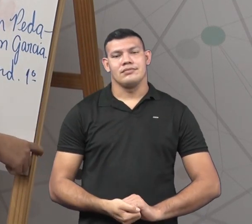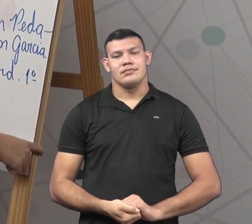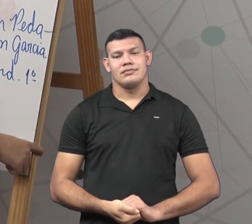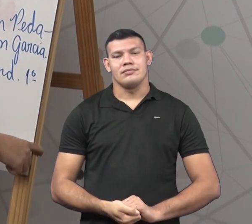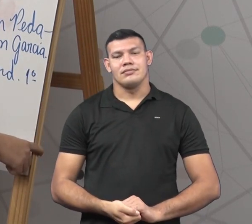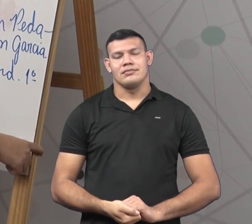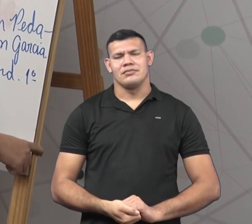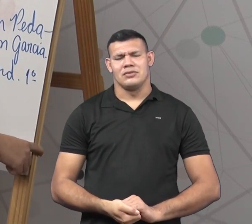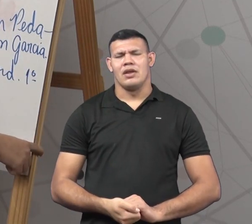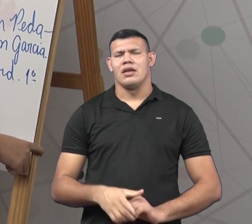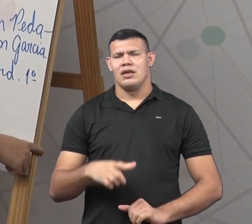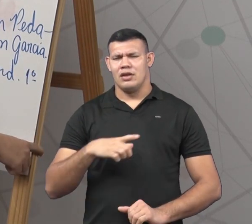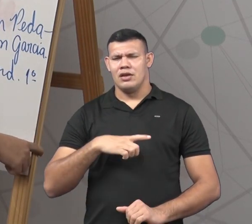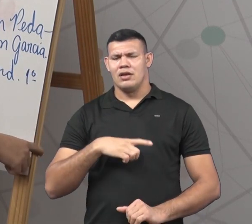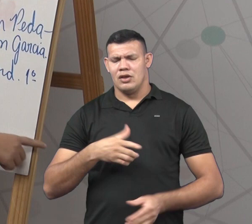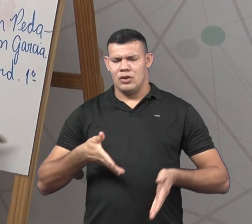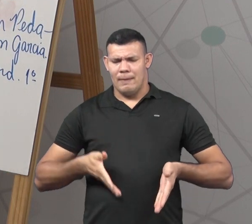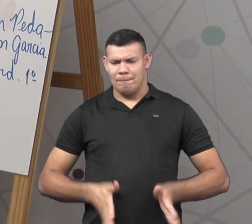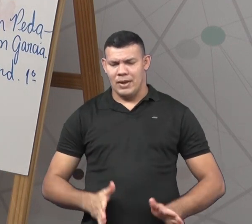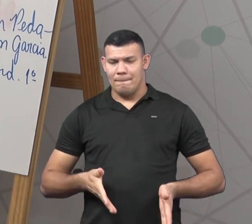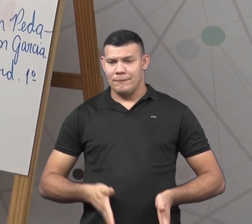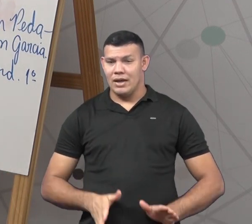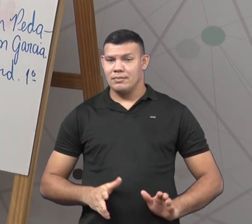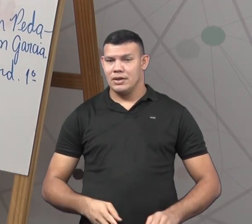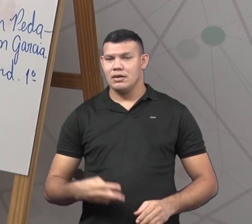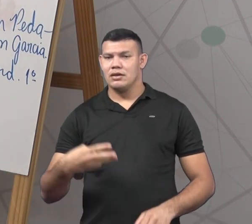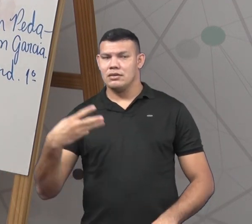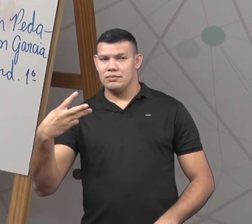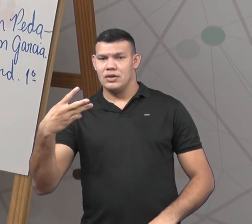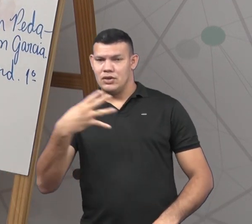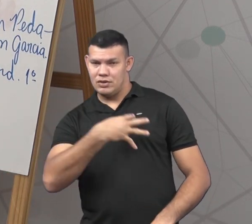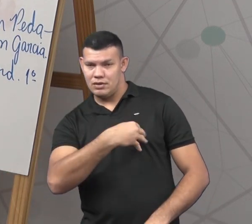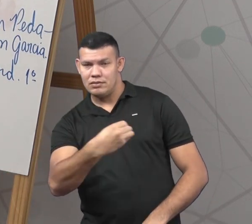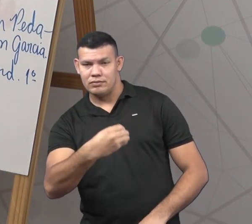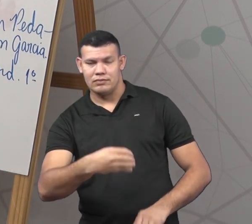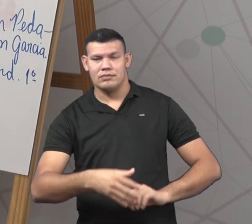tive outros. Eu tenho 3. Vou dar uma paradinha aqui,